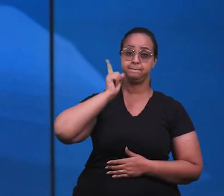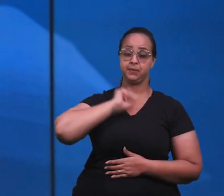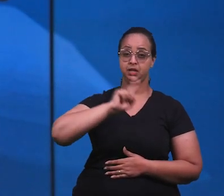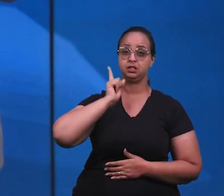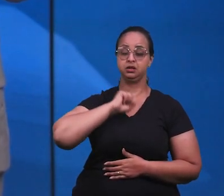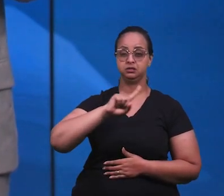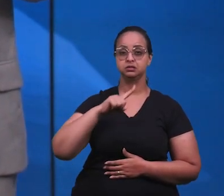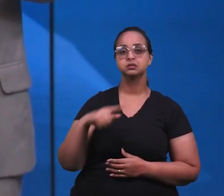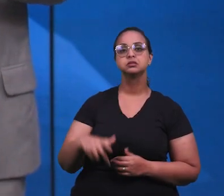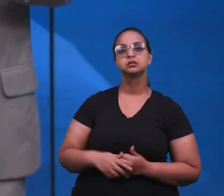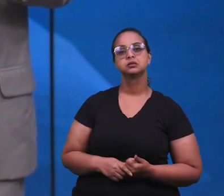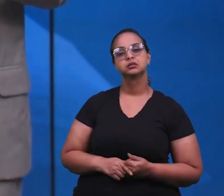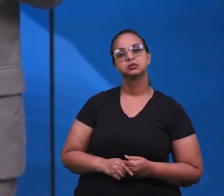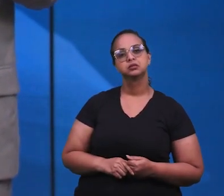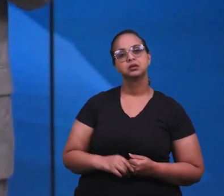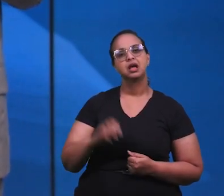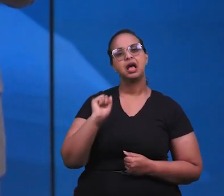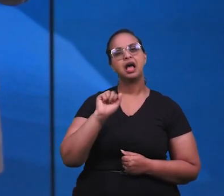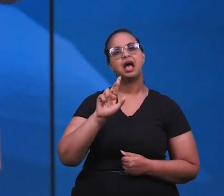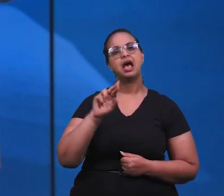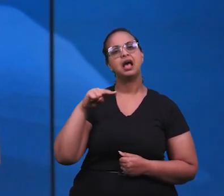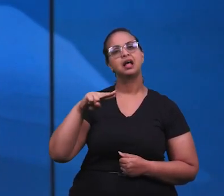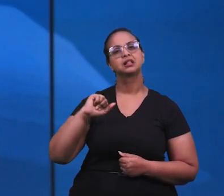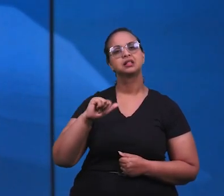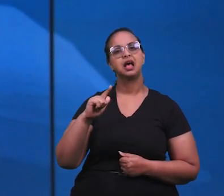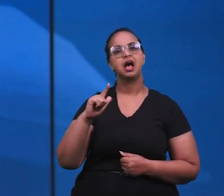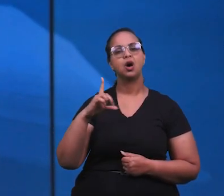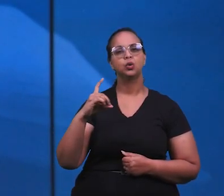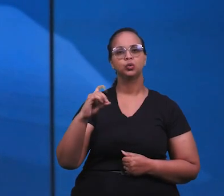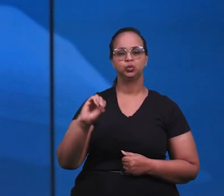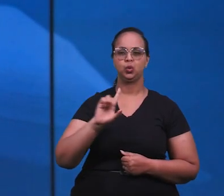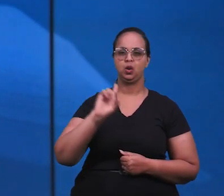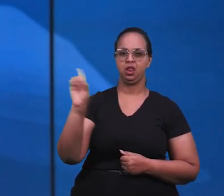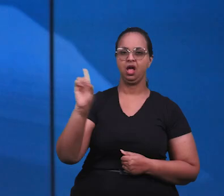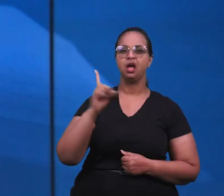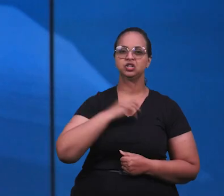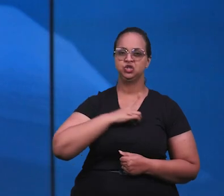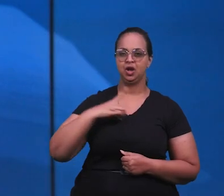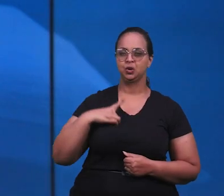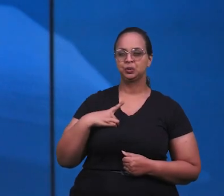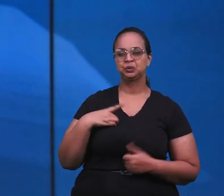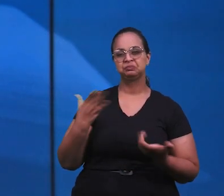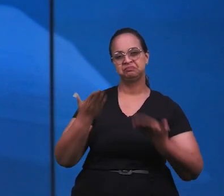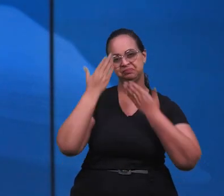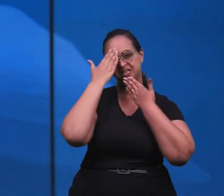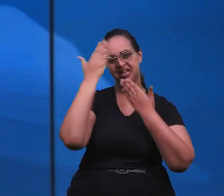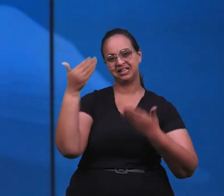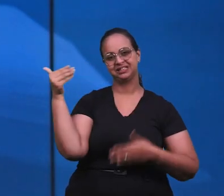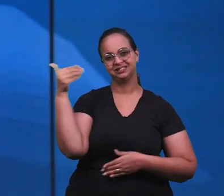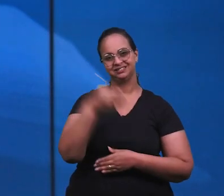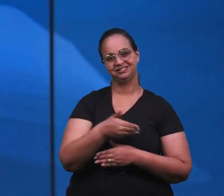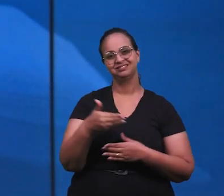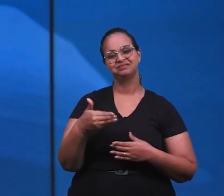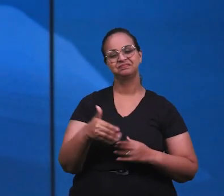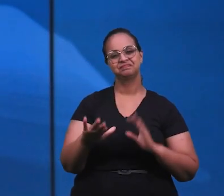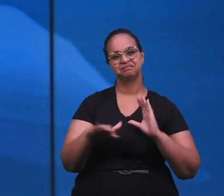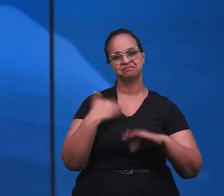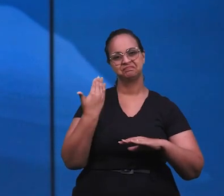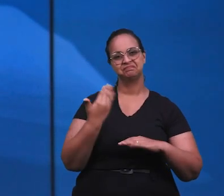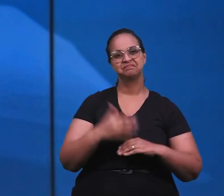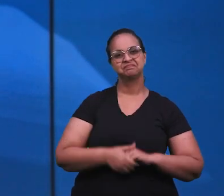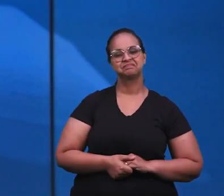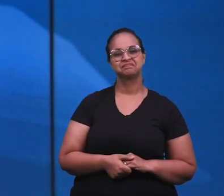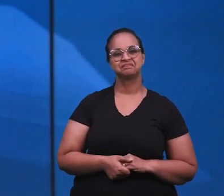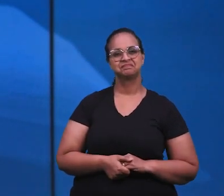vai comentar essa pergunta é o Arnaldo. Arnaldo é diácono, lá de Juiz de Fora. Arnaldo, obrigado pela sua participação, a paz do Senhor,